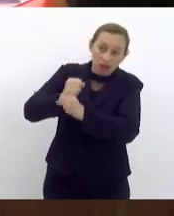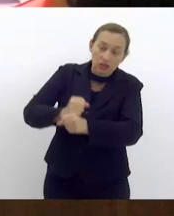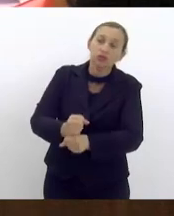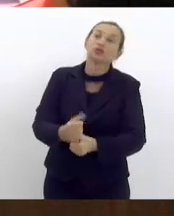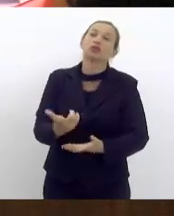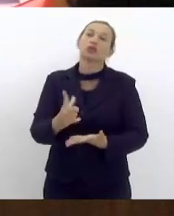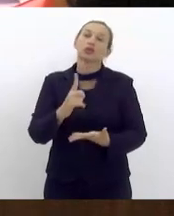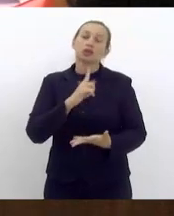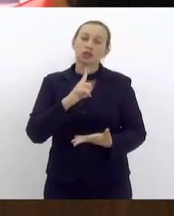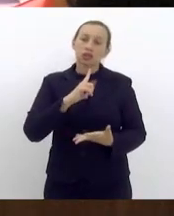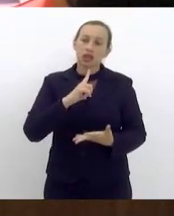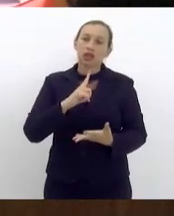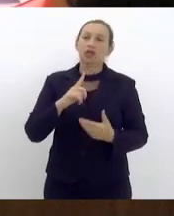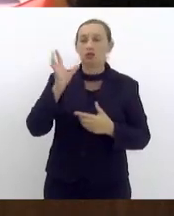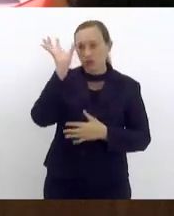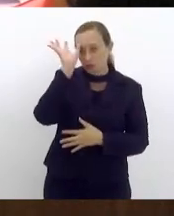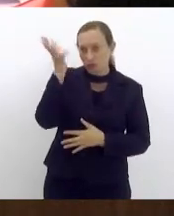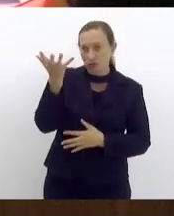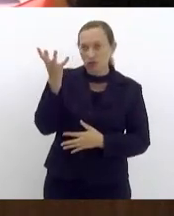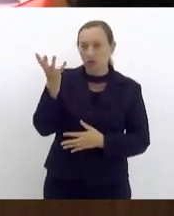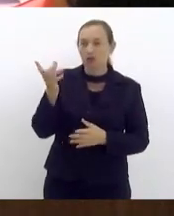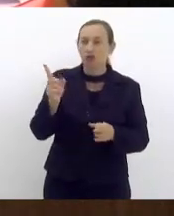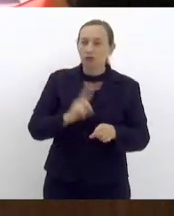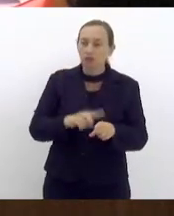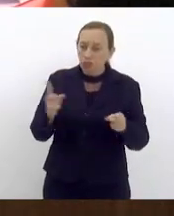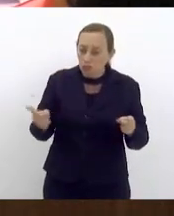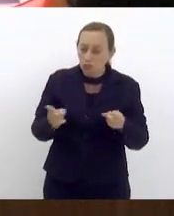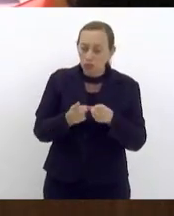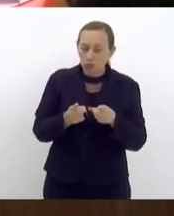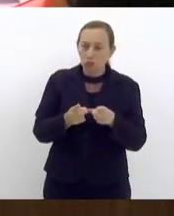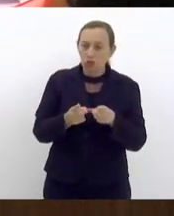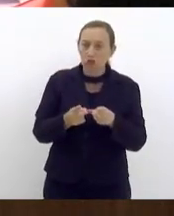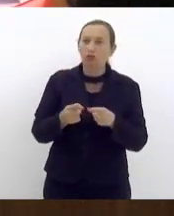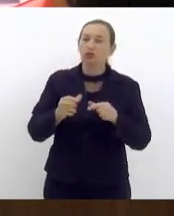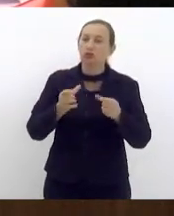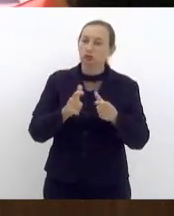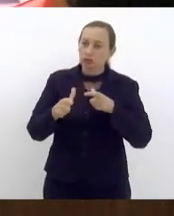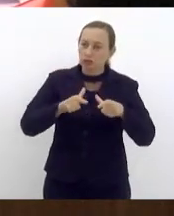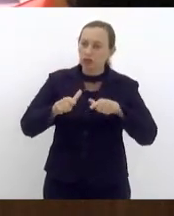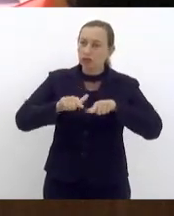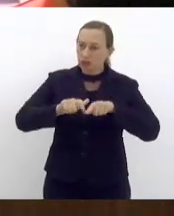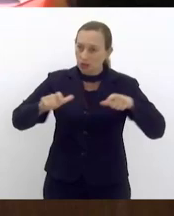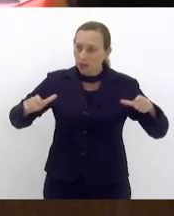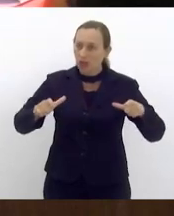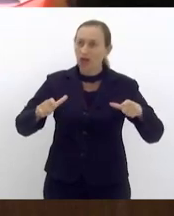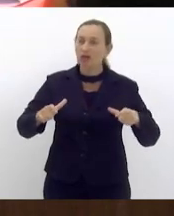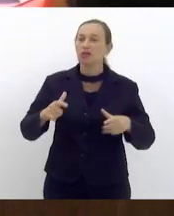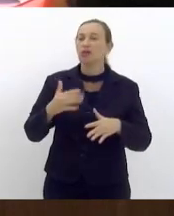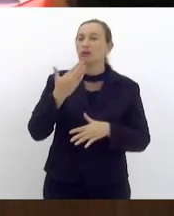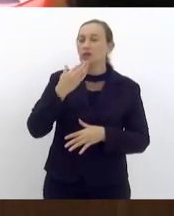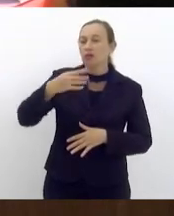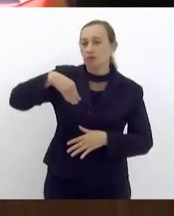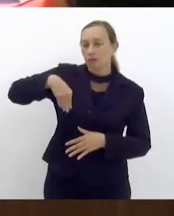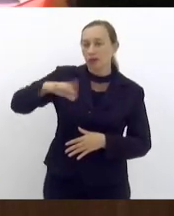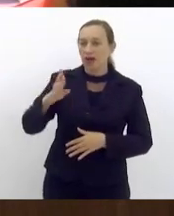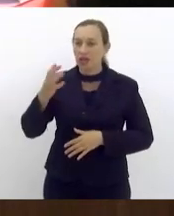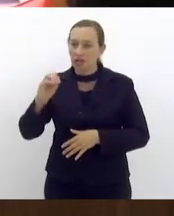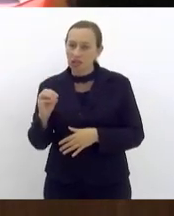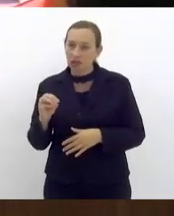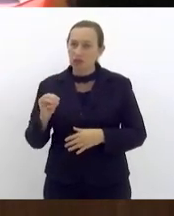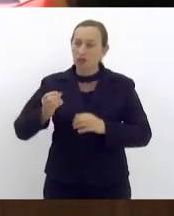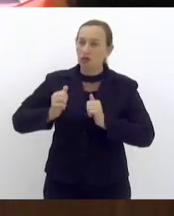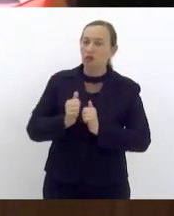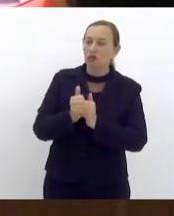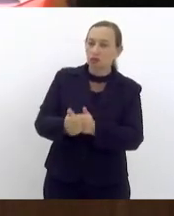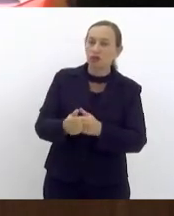que tem um Norte uma solução em curto prazo aí com grande trabalho e aqui faço a menção ao Marquinhos que tem conduzido à mesa aí com